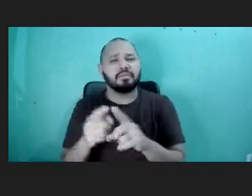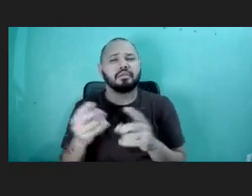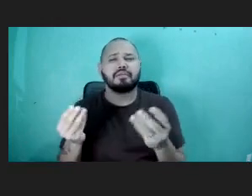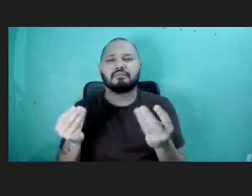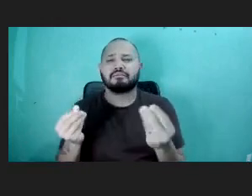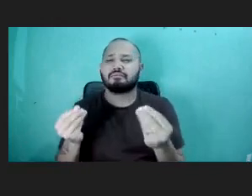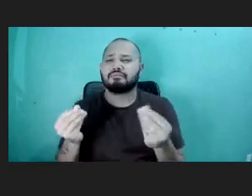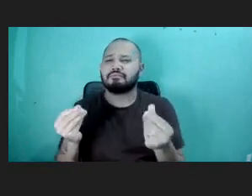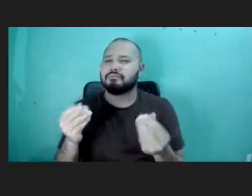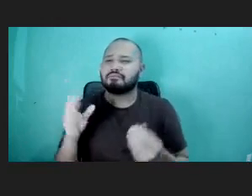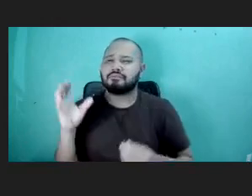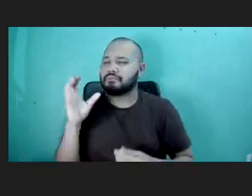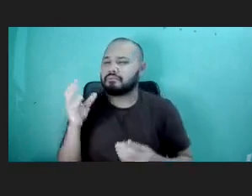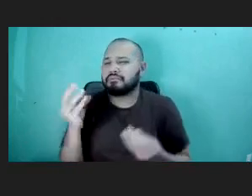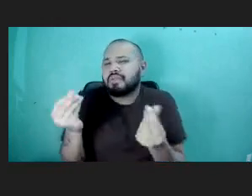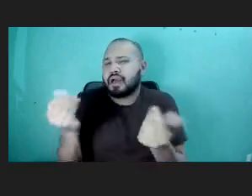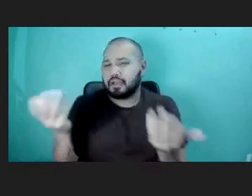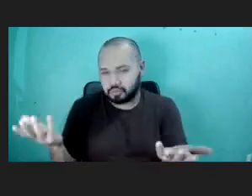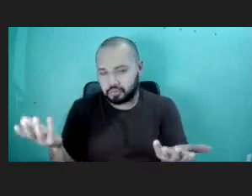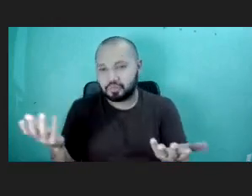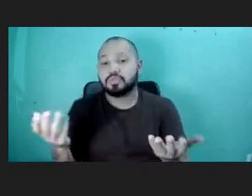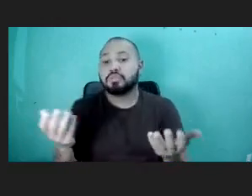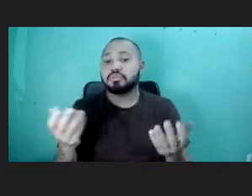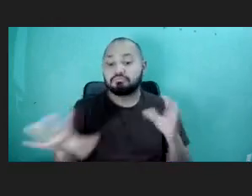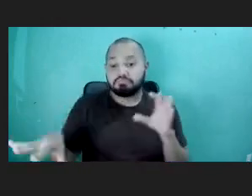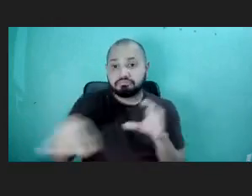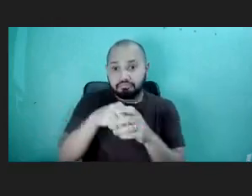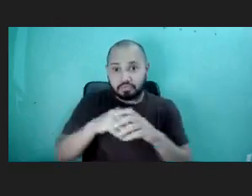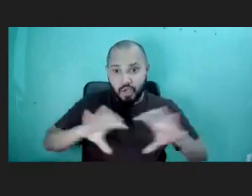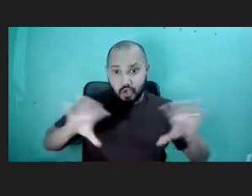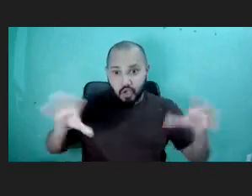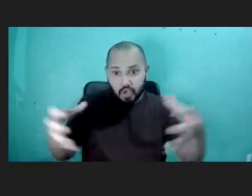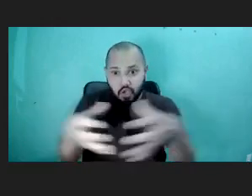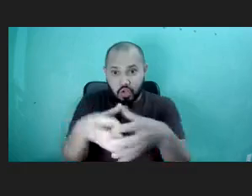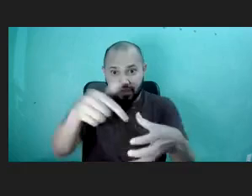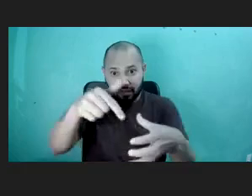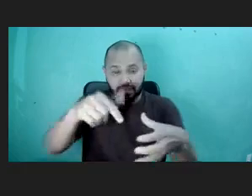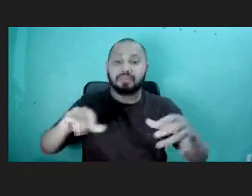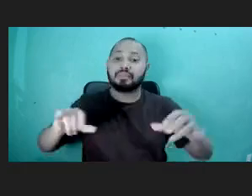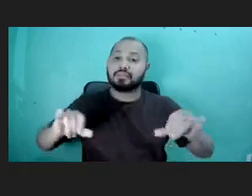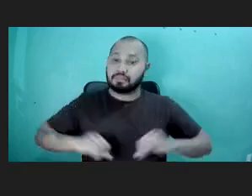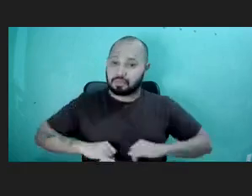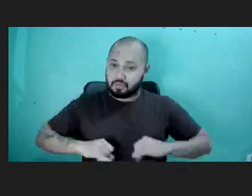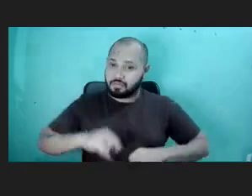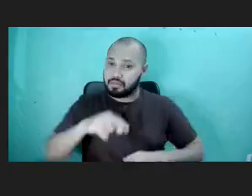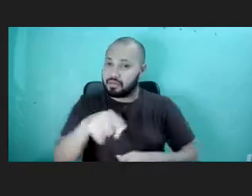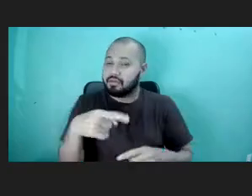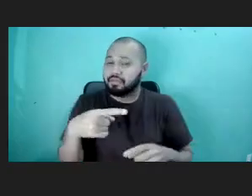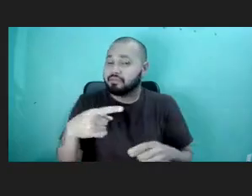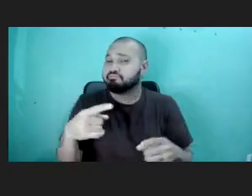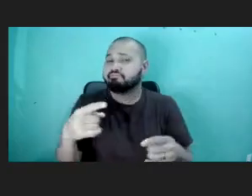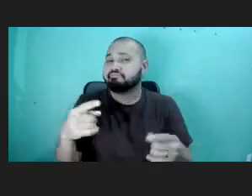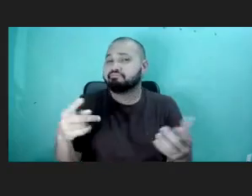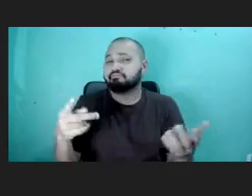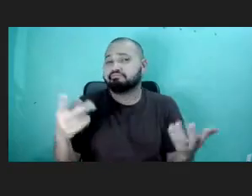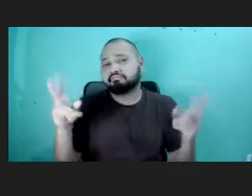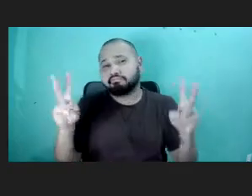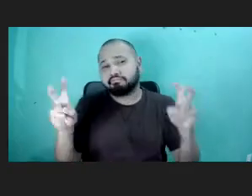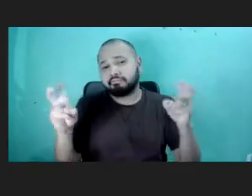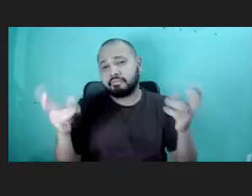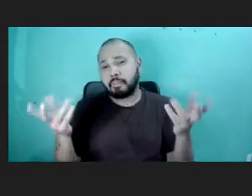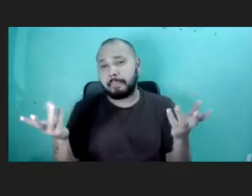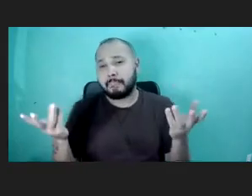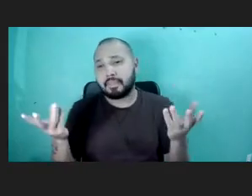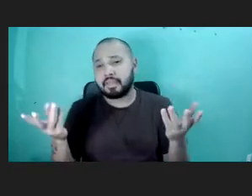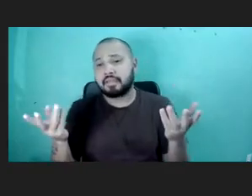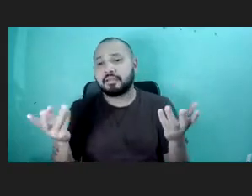Esse sofrimento, que é um sofrimento coletivo, ele fica desbancado porque, afinal de contas,